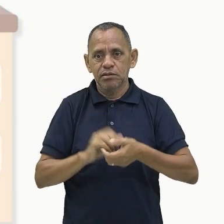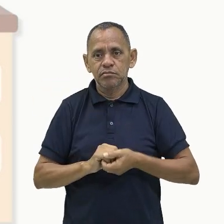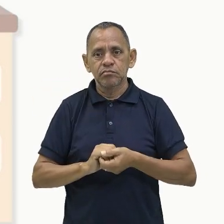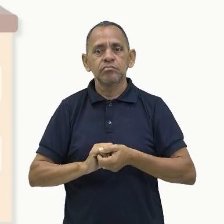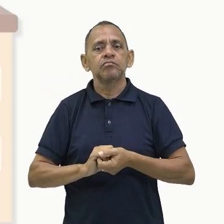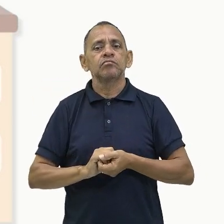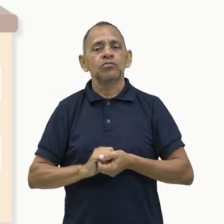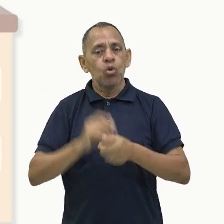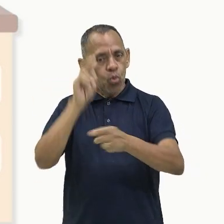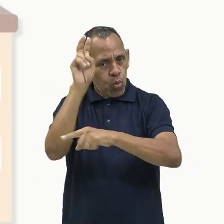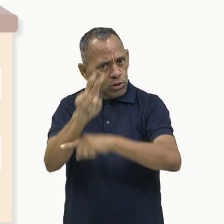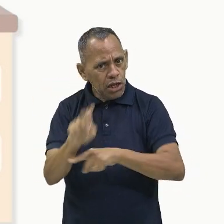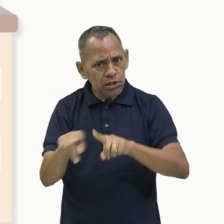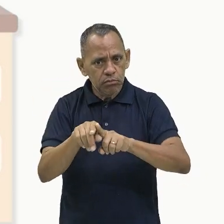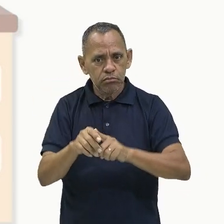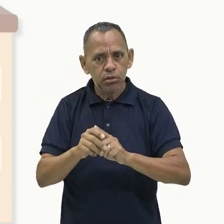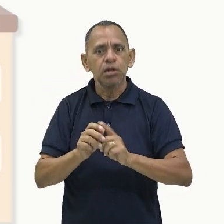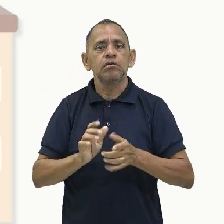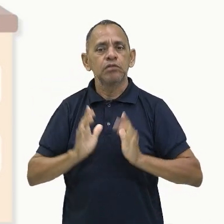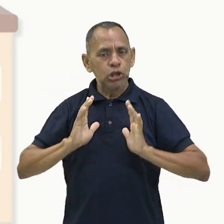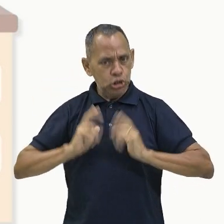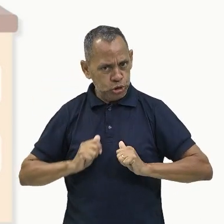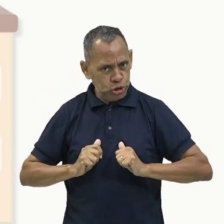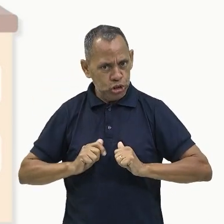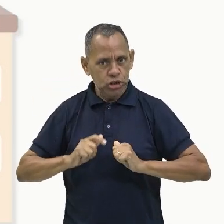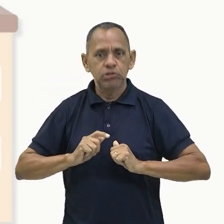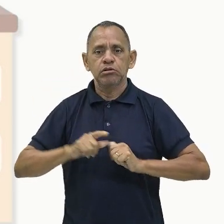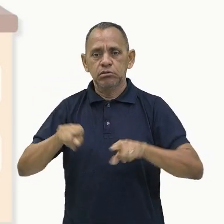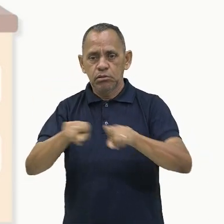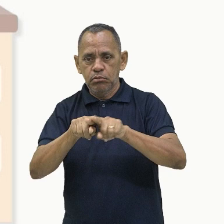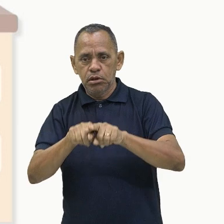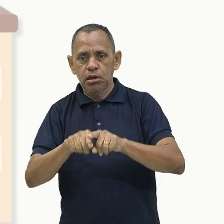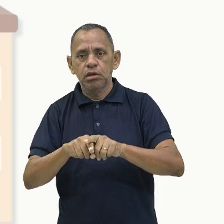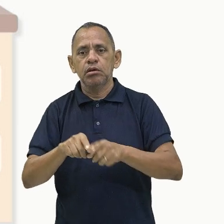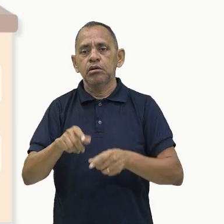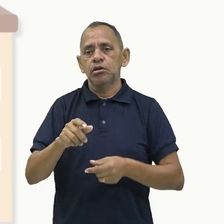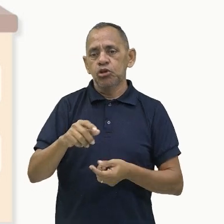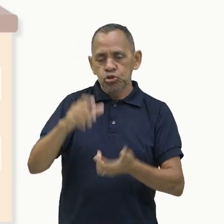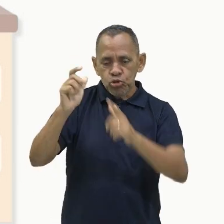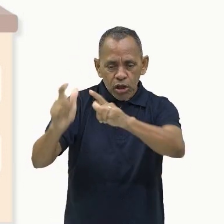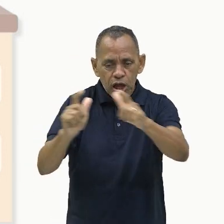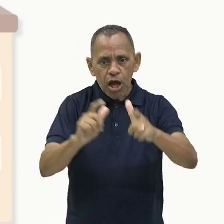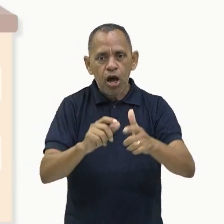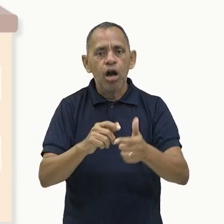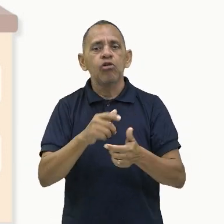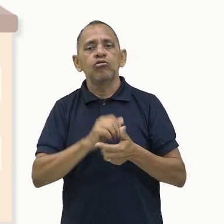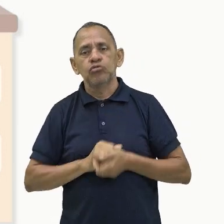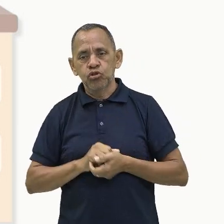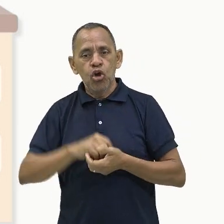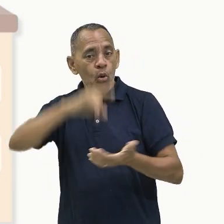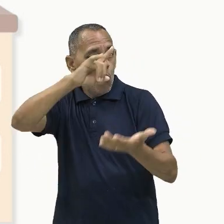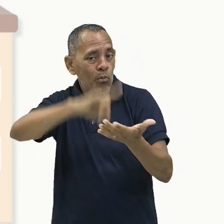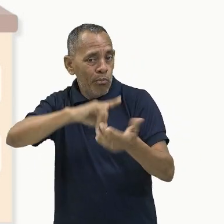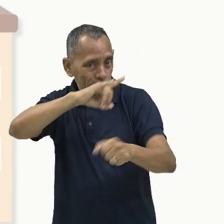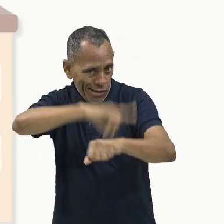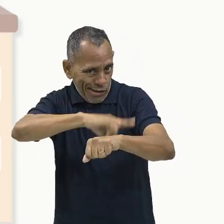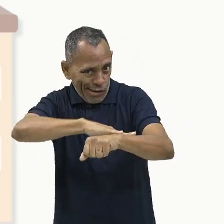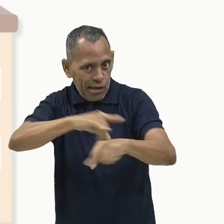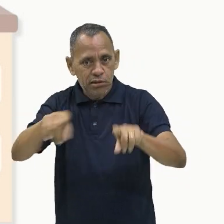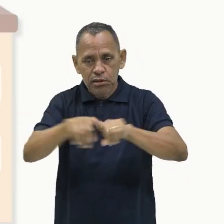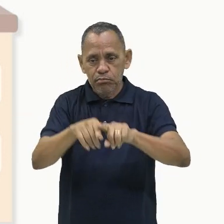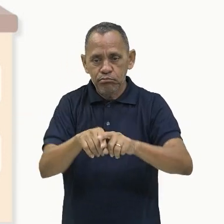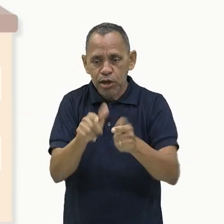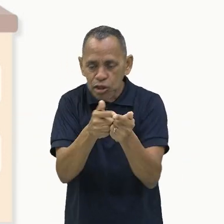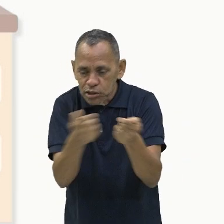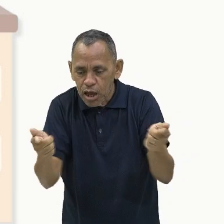né, essa higiene desse local. Da mesma forma, limpar os banheiros regularmente, estabelecer um horário para a limpeza da